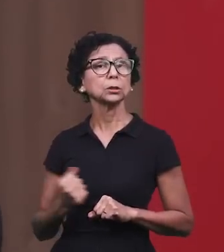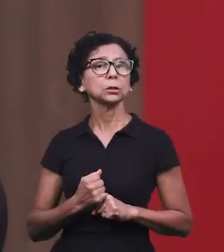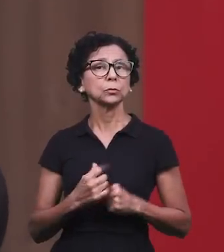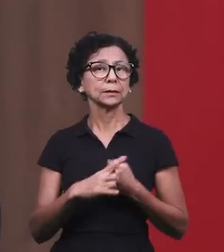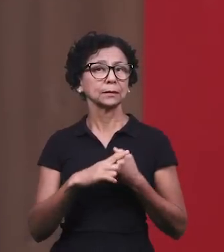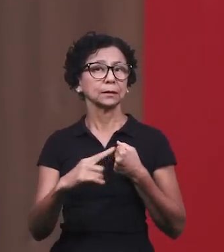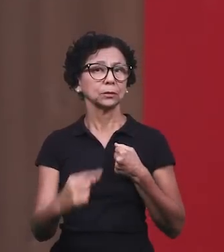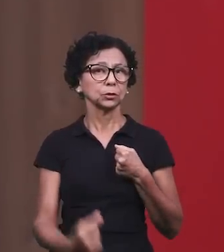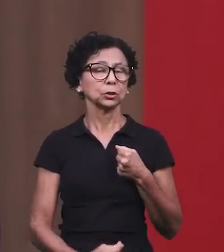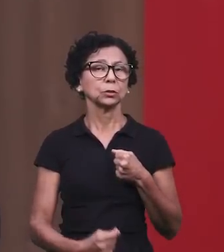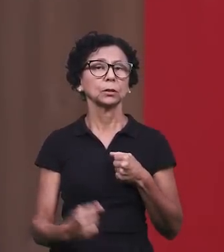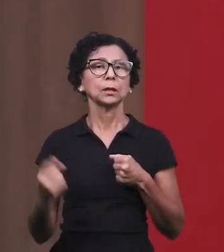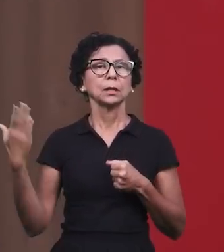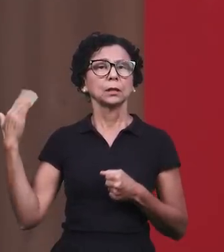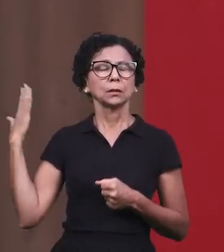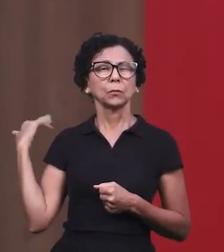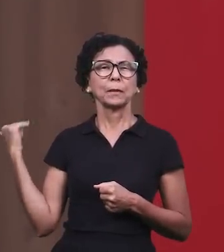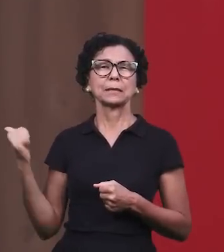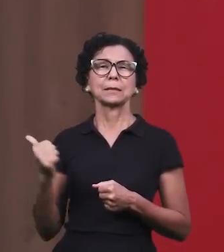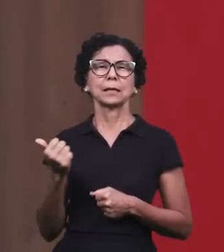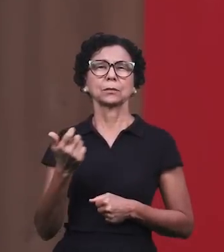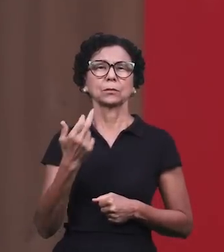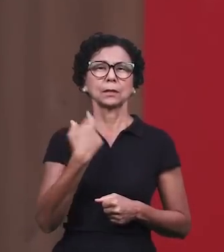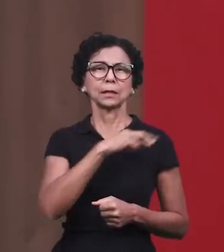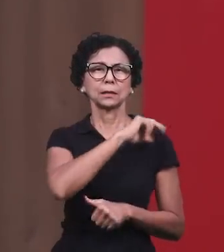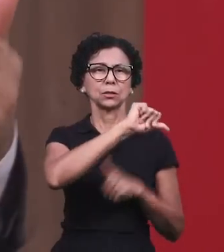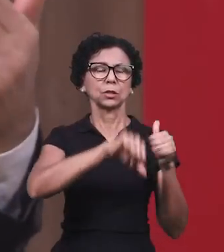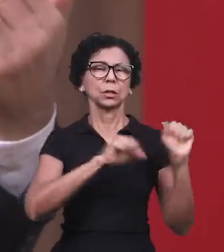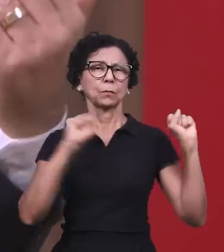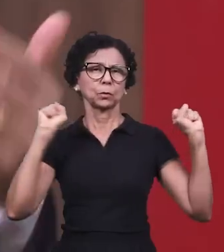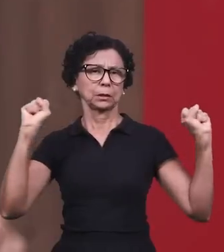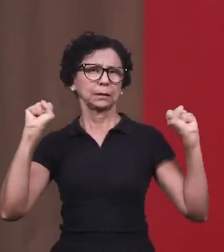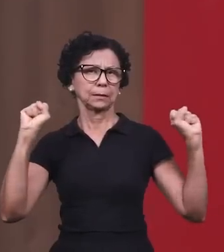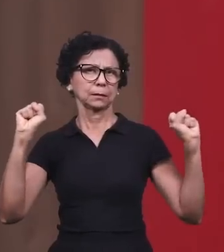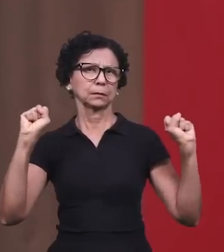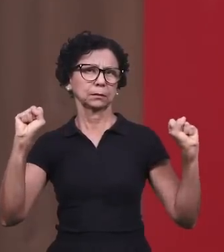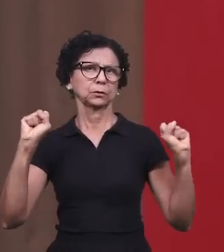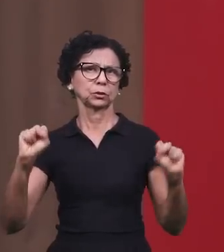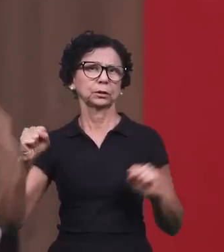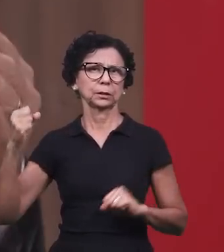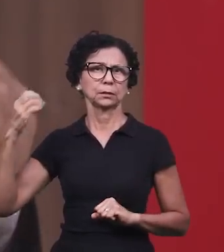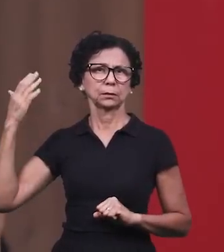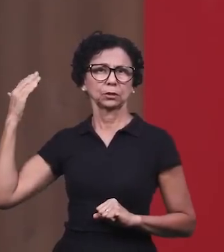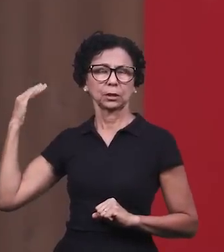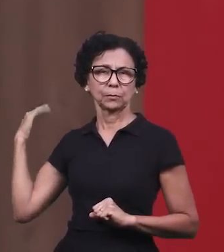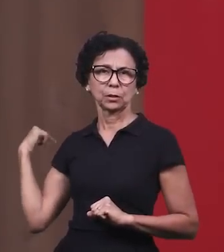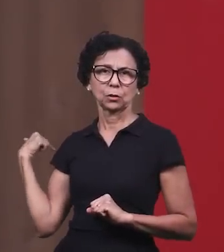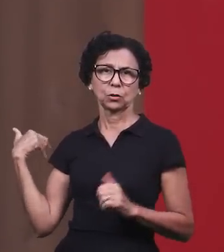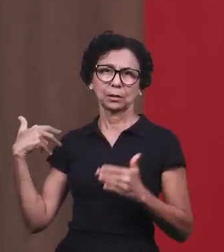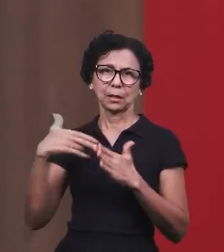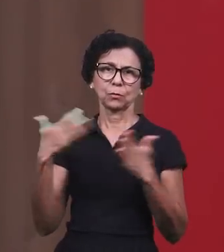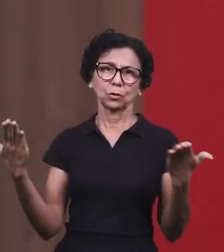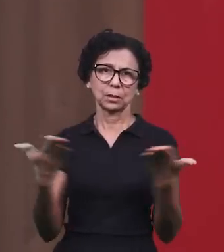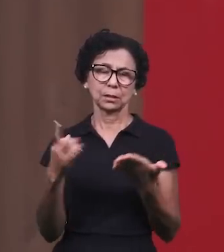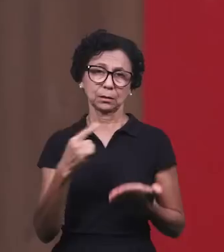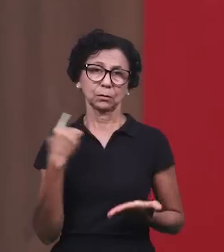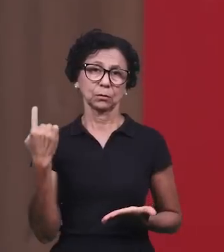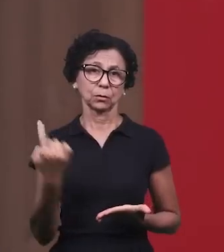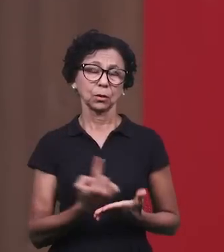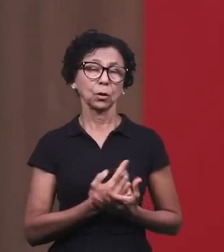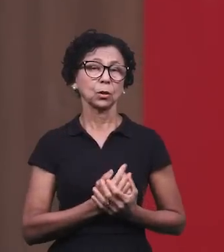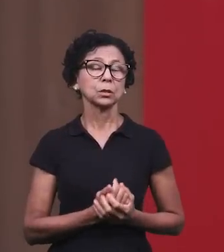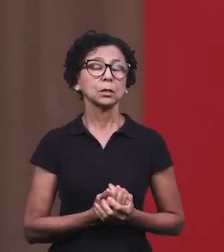que se definiu aos evangélicos, nós que somos evangélicos, né, os protestantes da época, que não havia